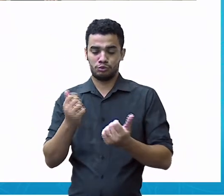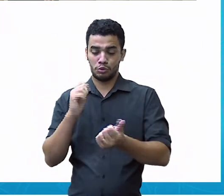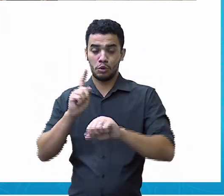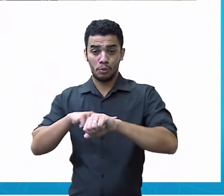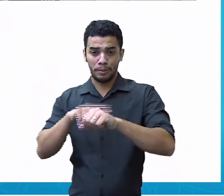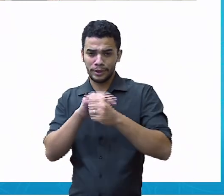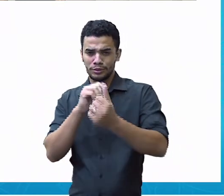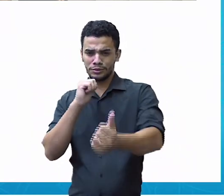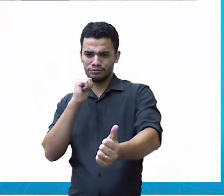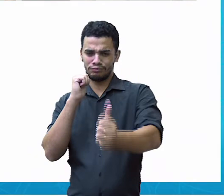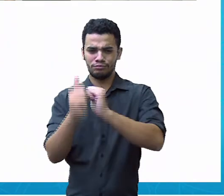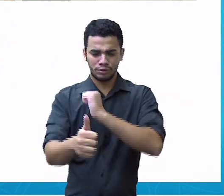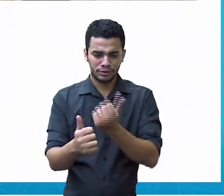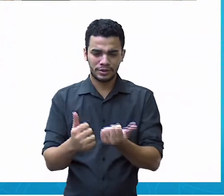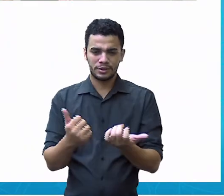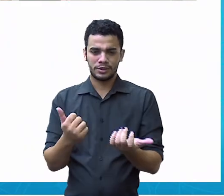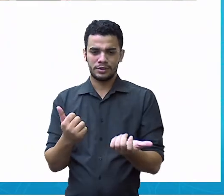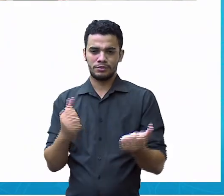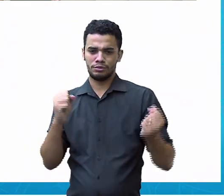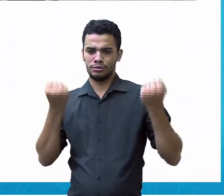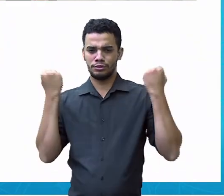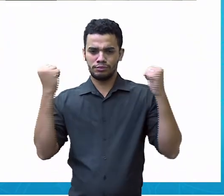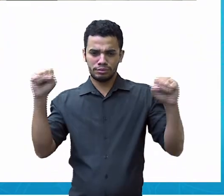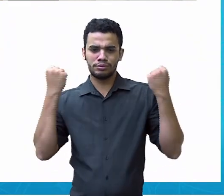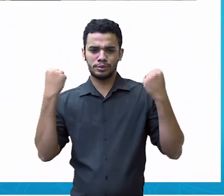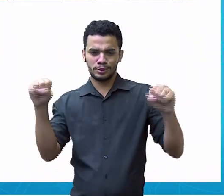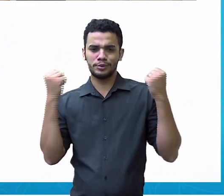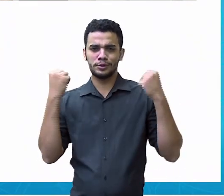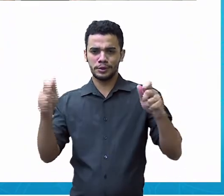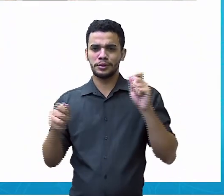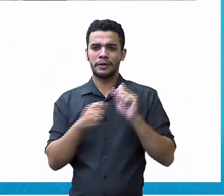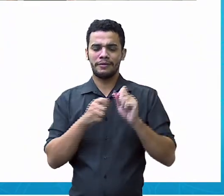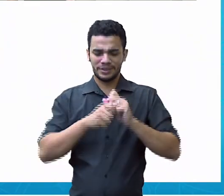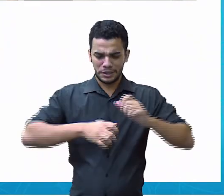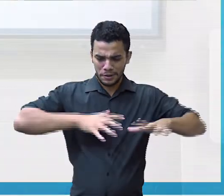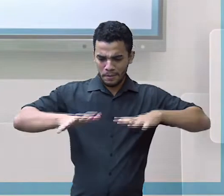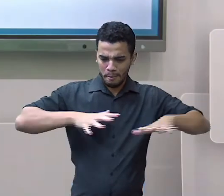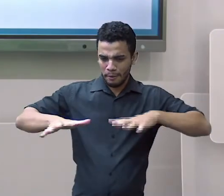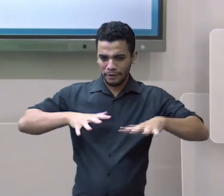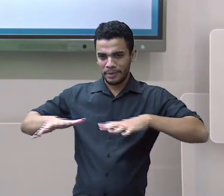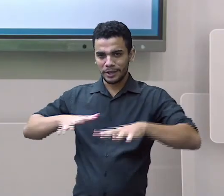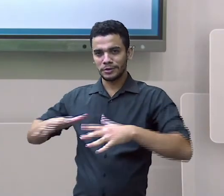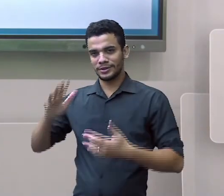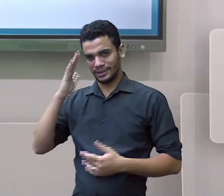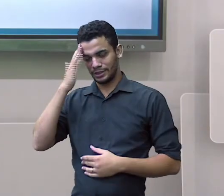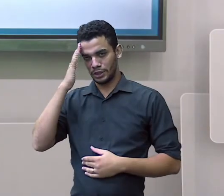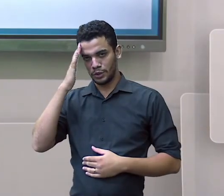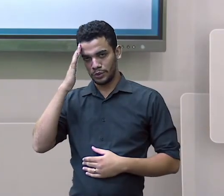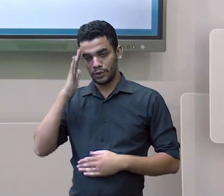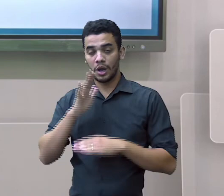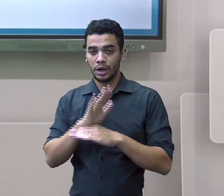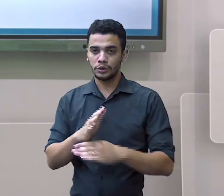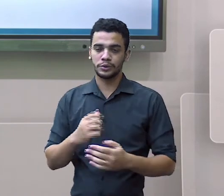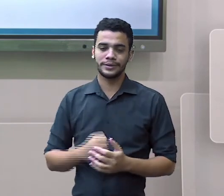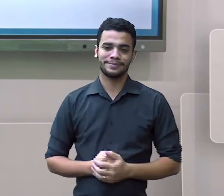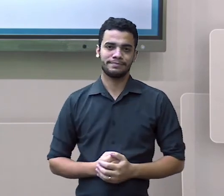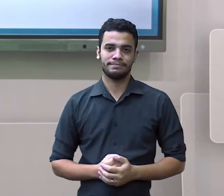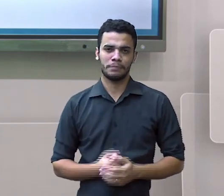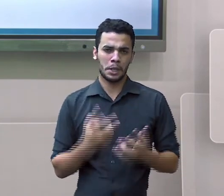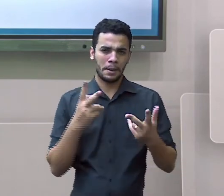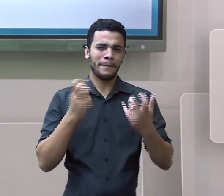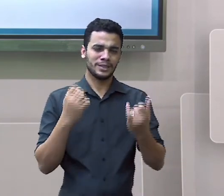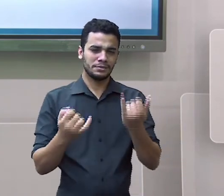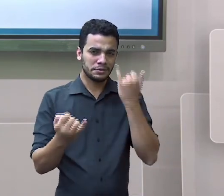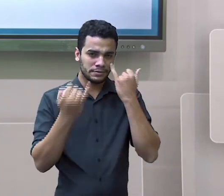simultaneamente. Quanta curiosidade, quanta informação bacana sobre o sistema nervoso central.